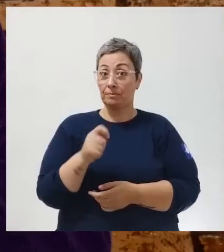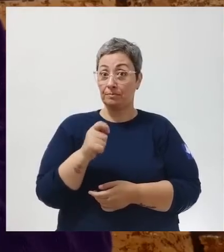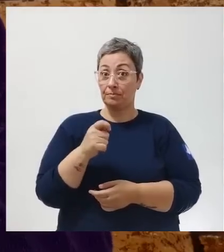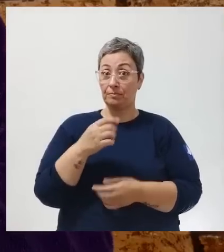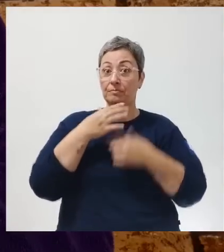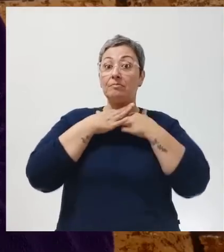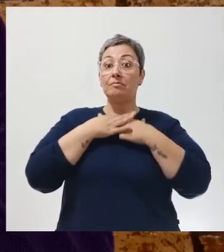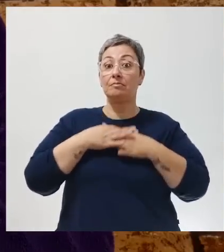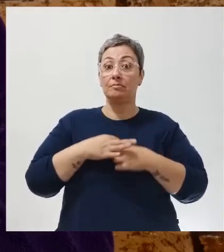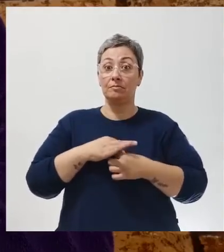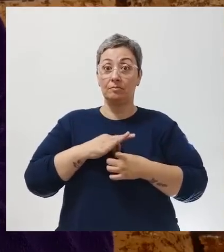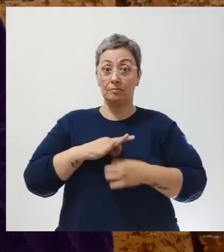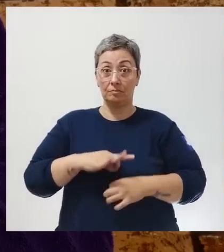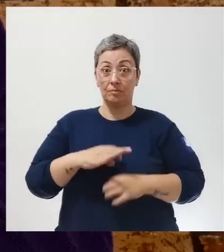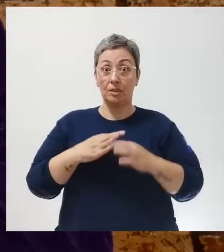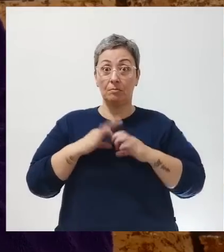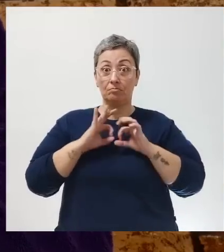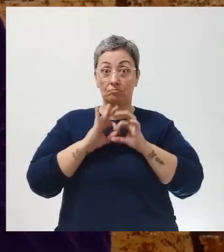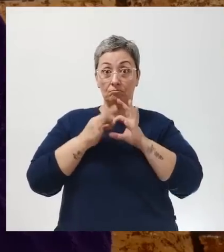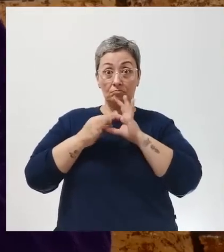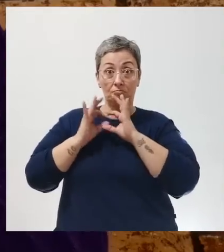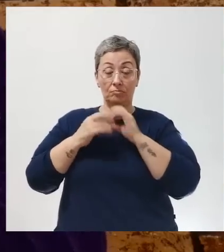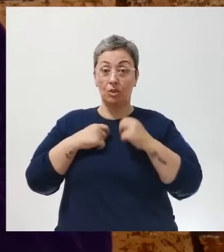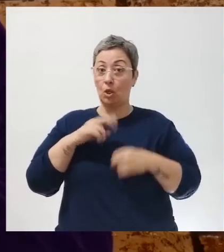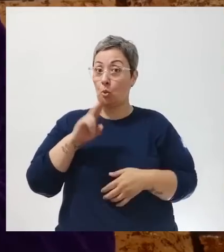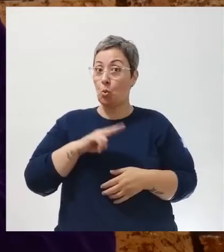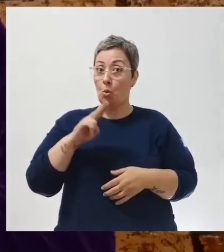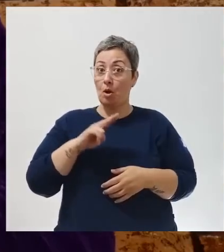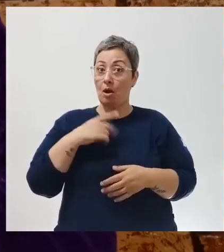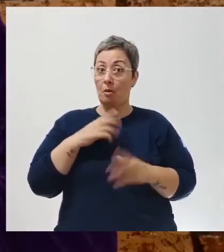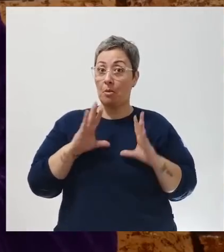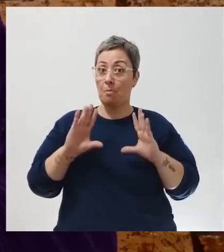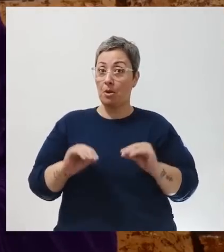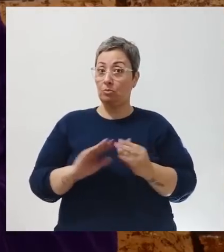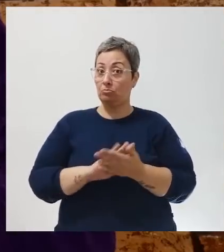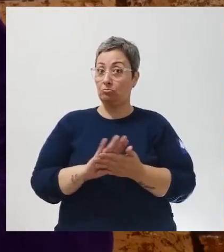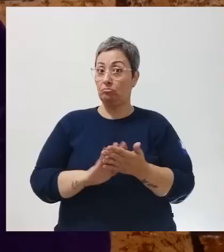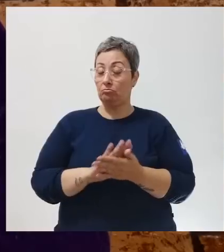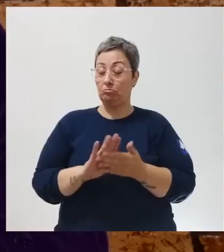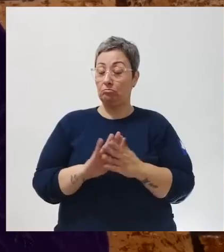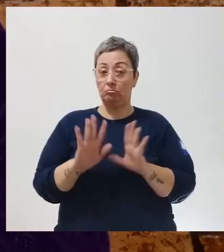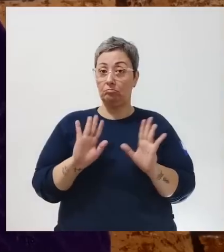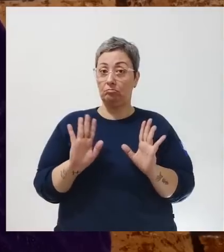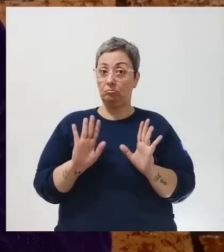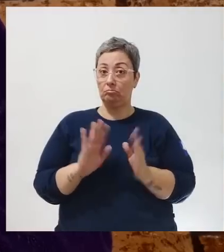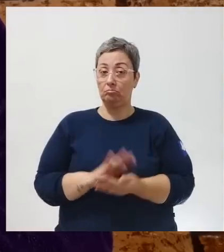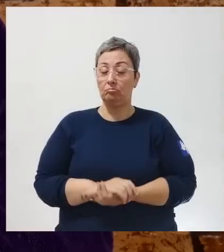A chave prendeu no pescoço em grossa corrente e nunca mais mexeu nela.